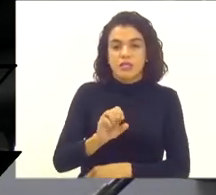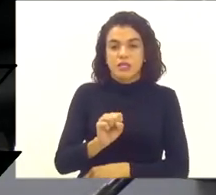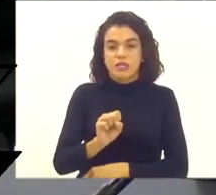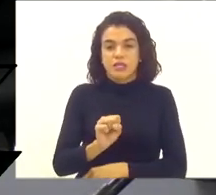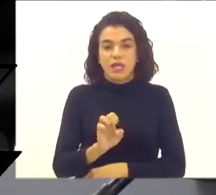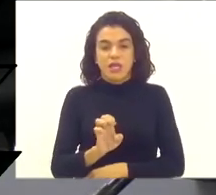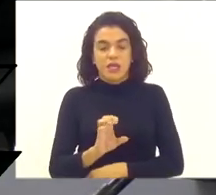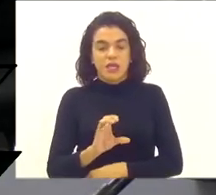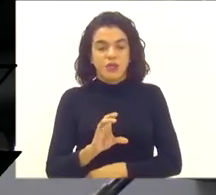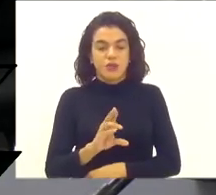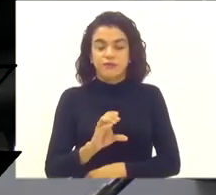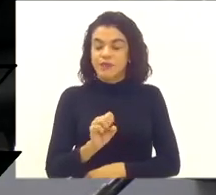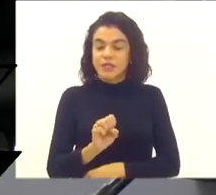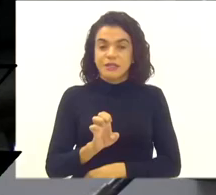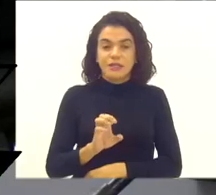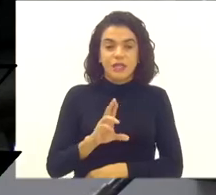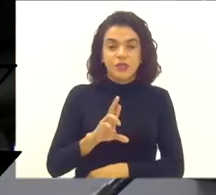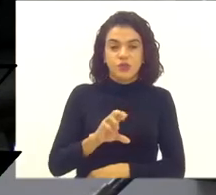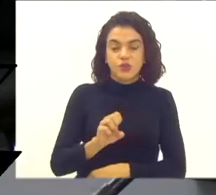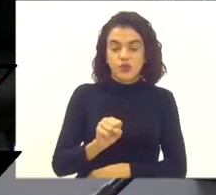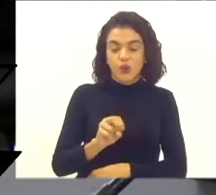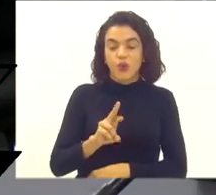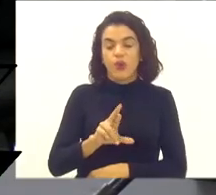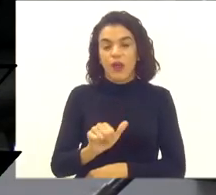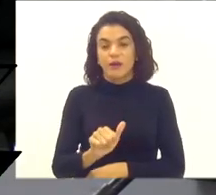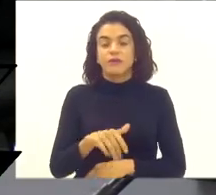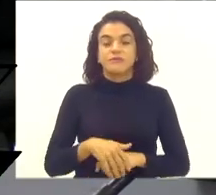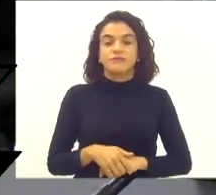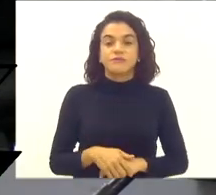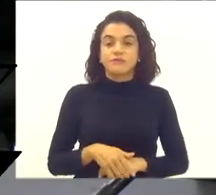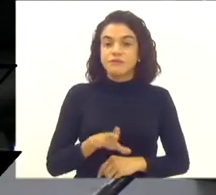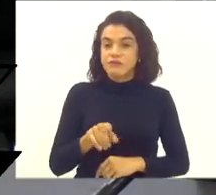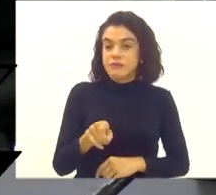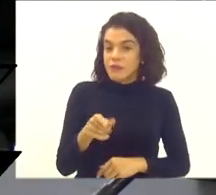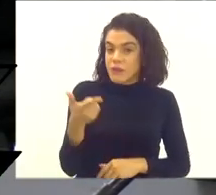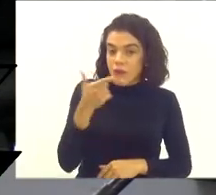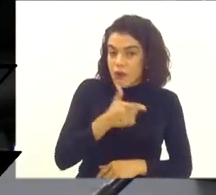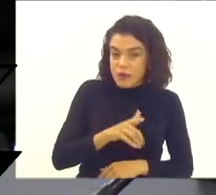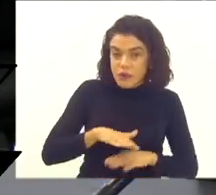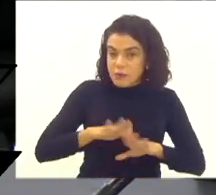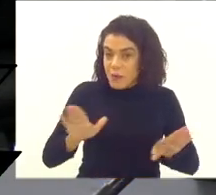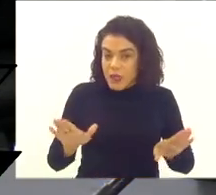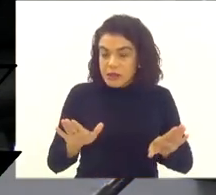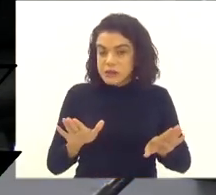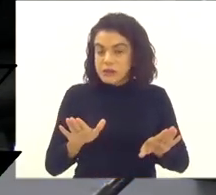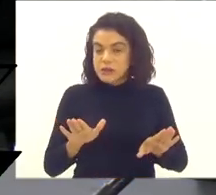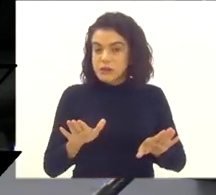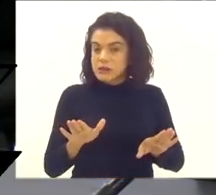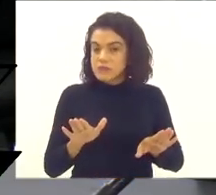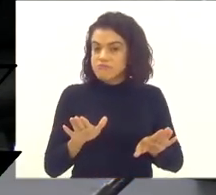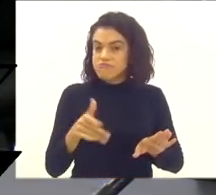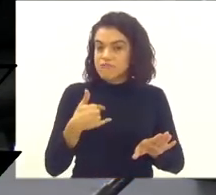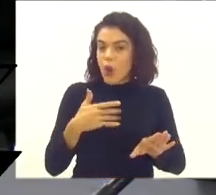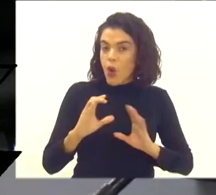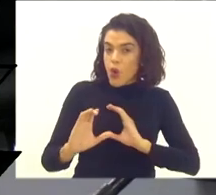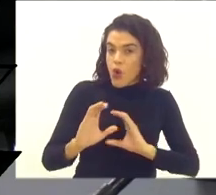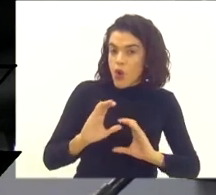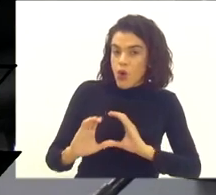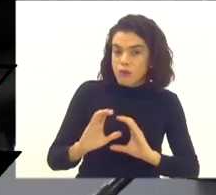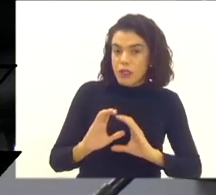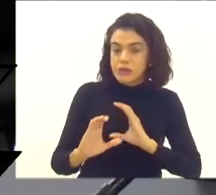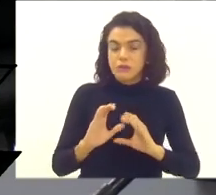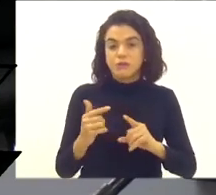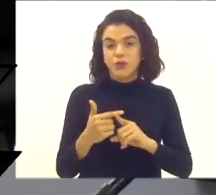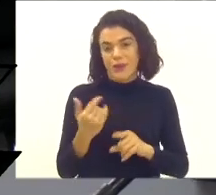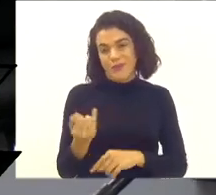você sofre um ataque e você não simplesmente não consegue mais se a sua comunicação né